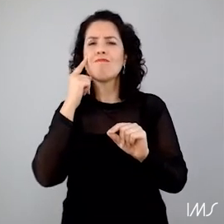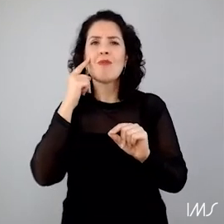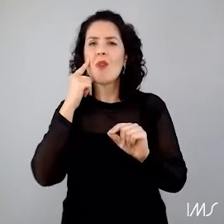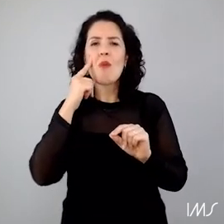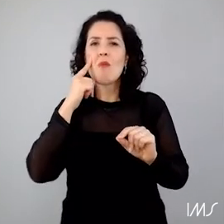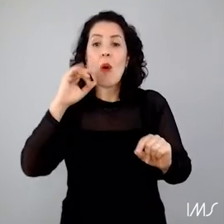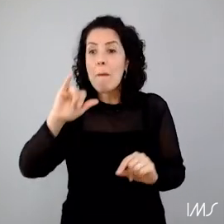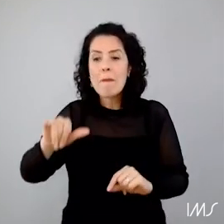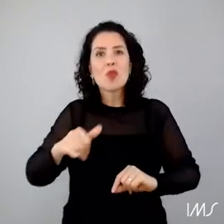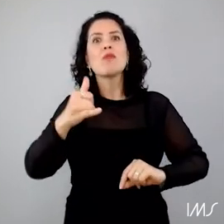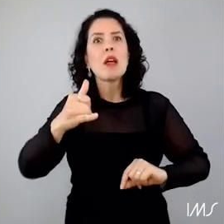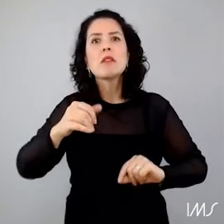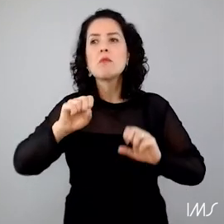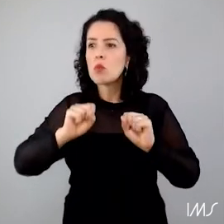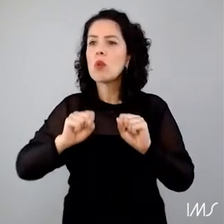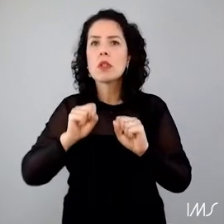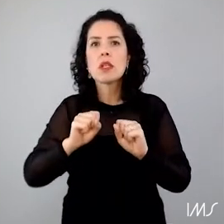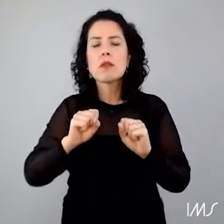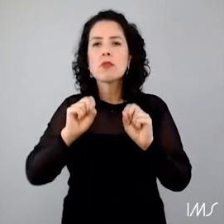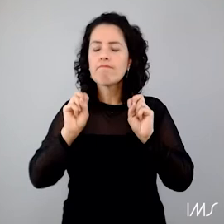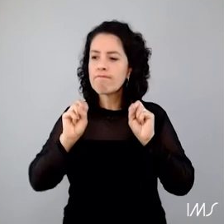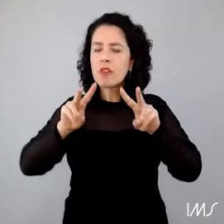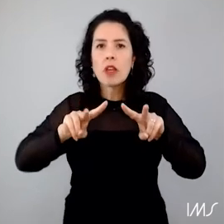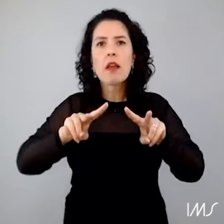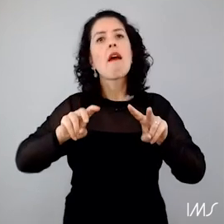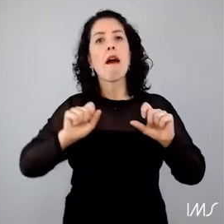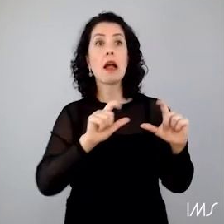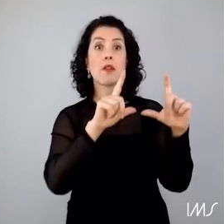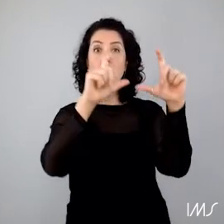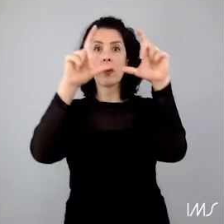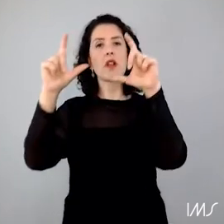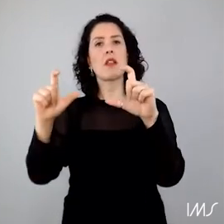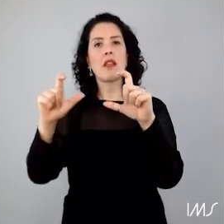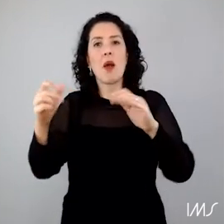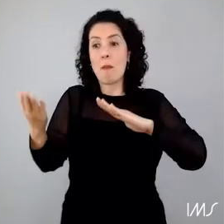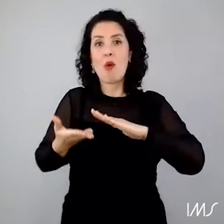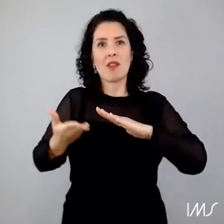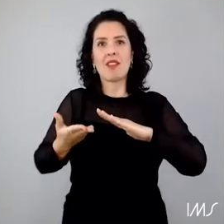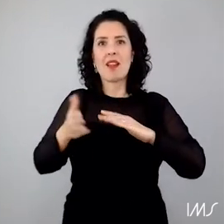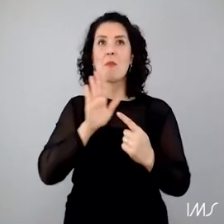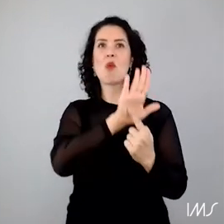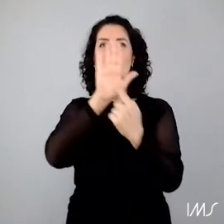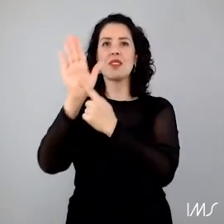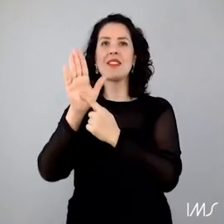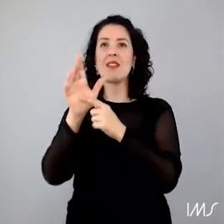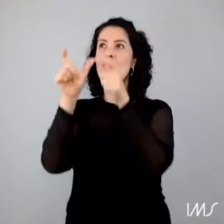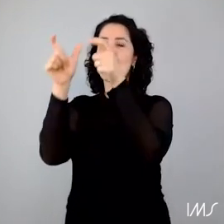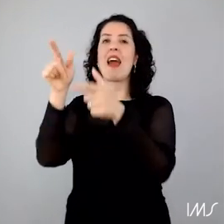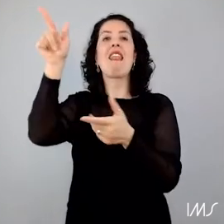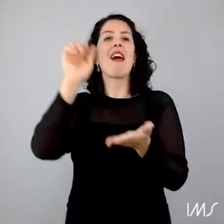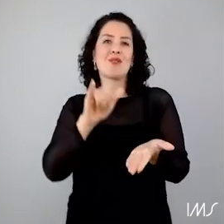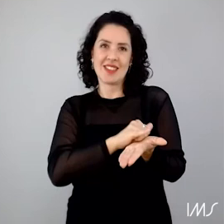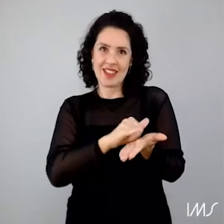tendo a oportunidade de ter a fotografia brasileira moderna exposta no MoMA, em Nova York. É